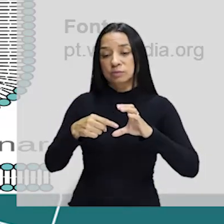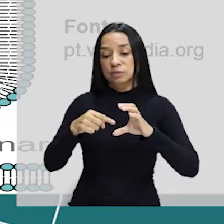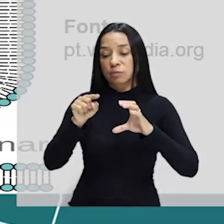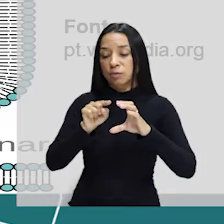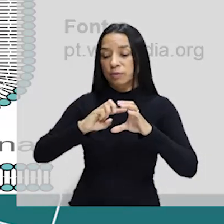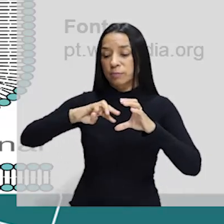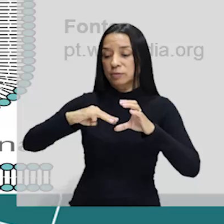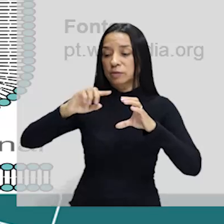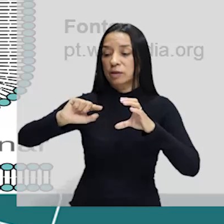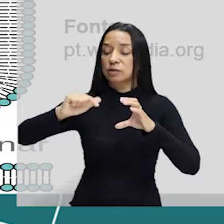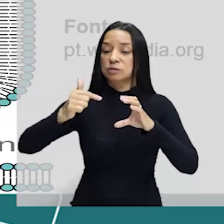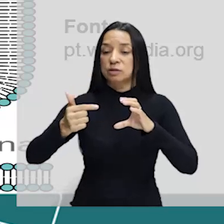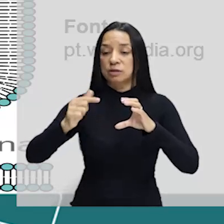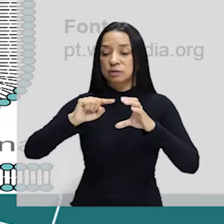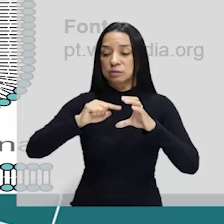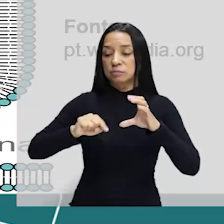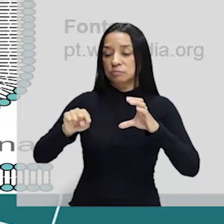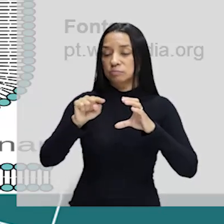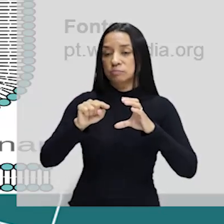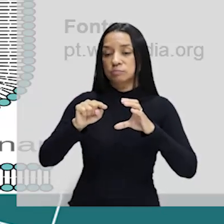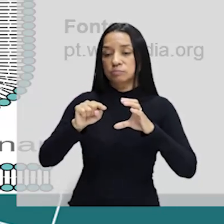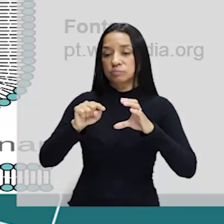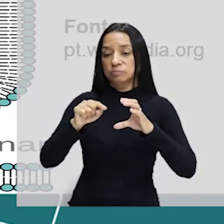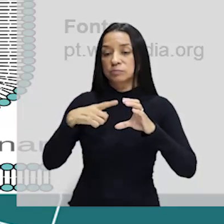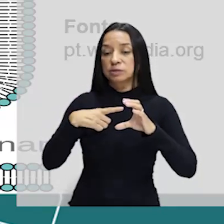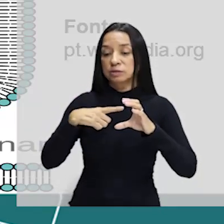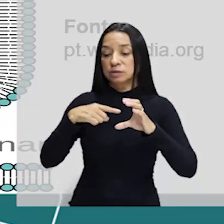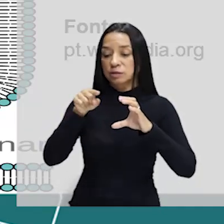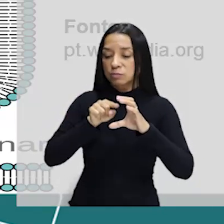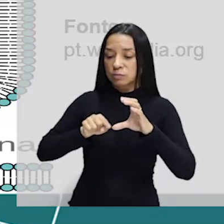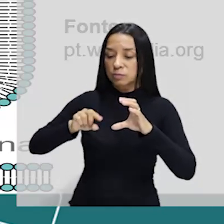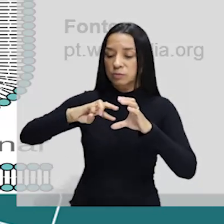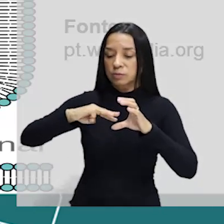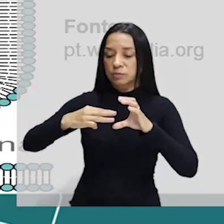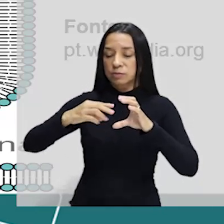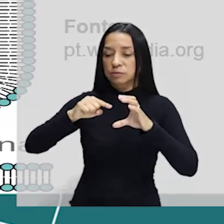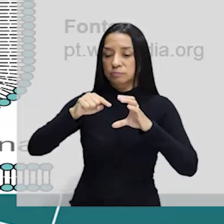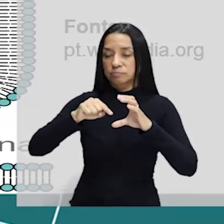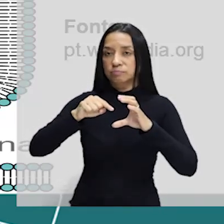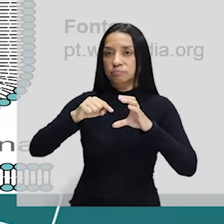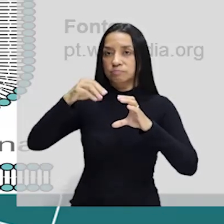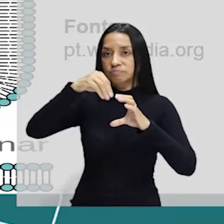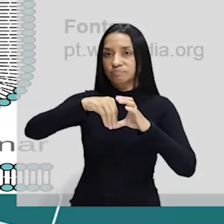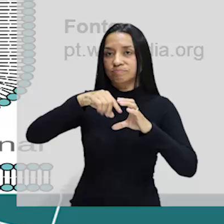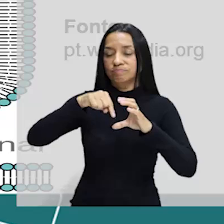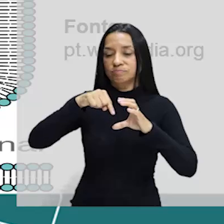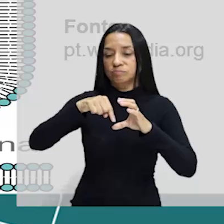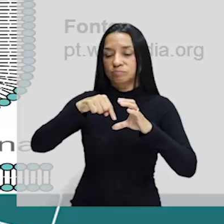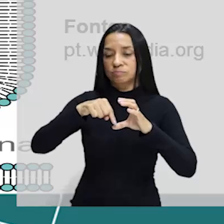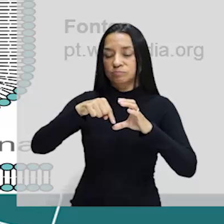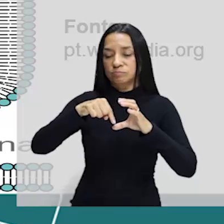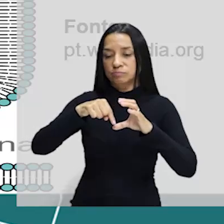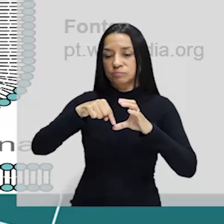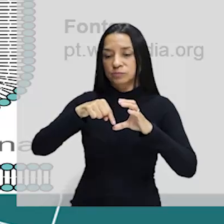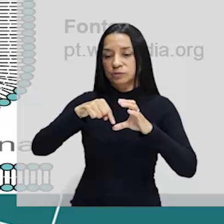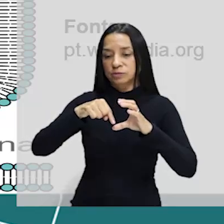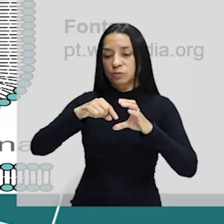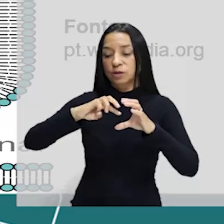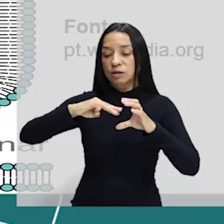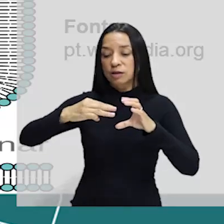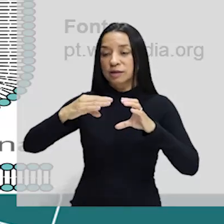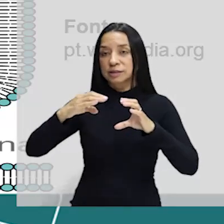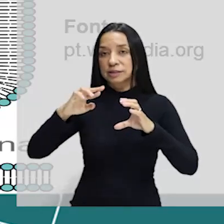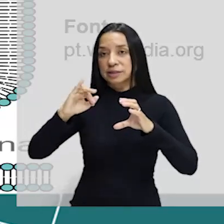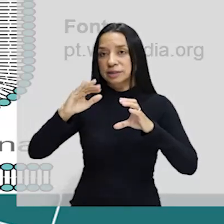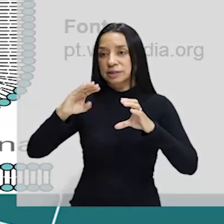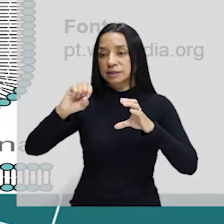externa e aqui eu tenho uma membrana interna, que é essa membraninha aqui, ó. Aqui são as cristas